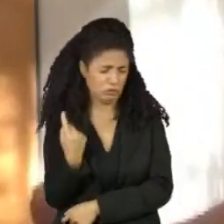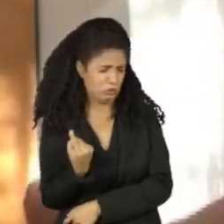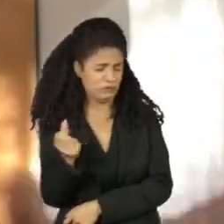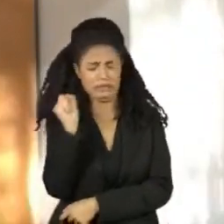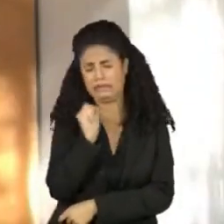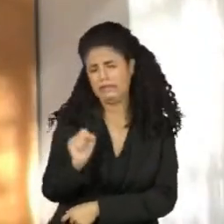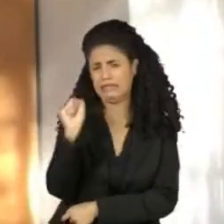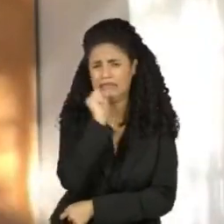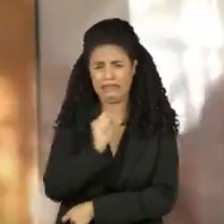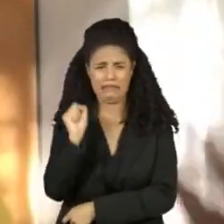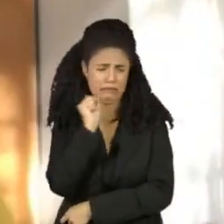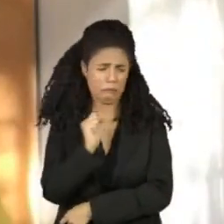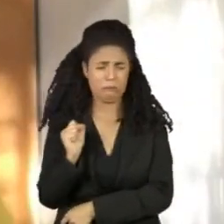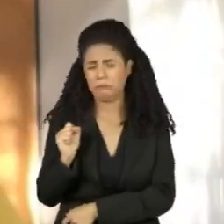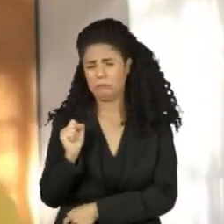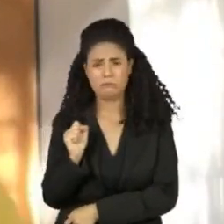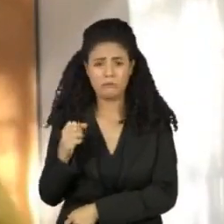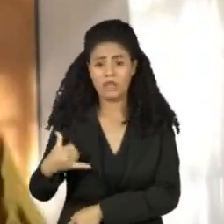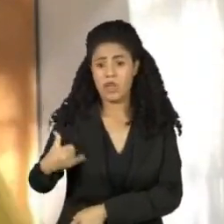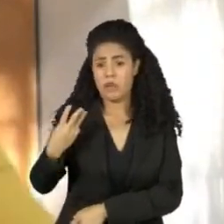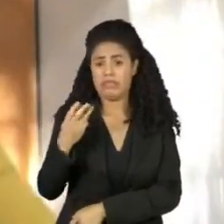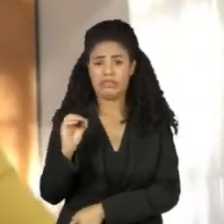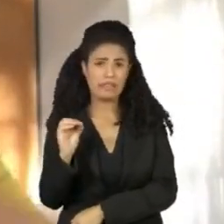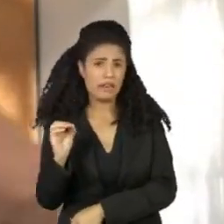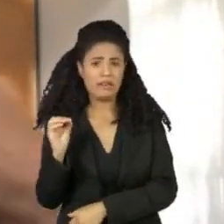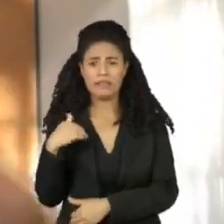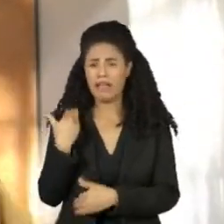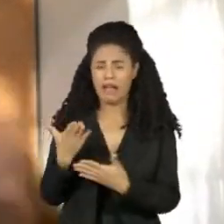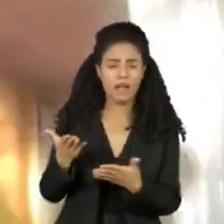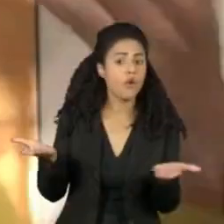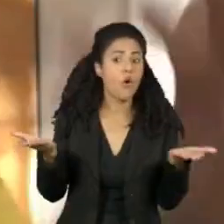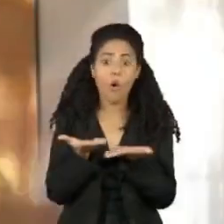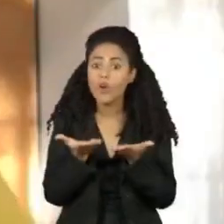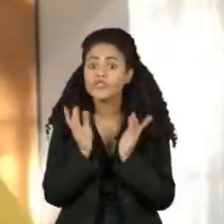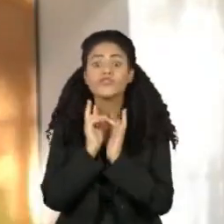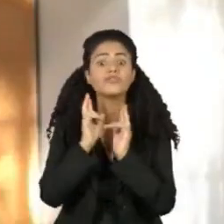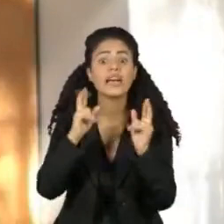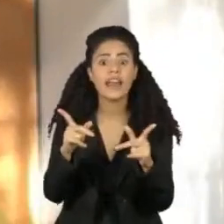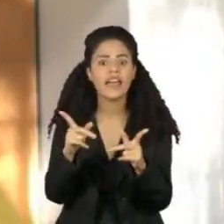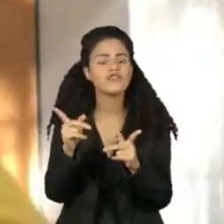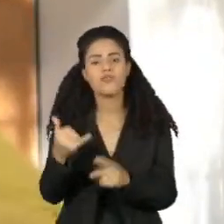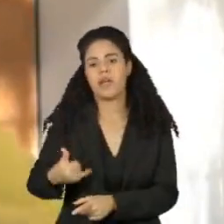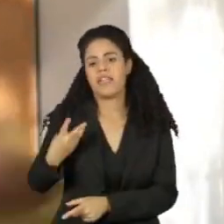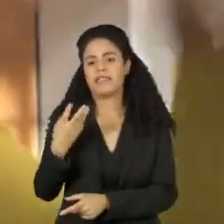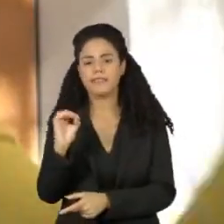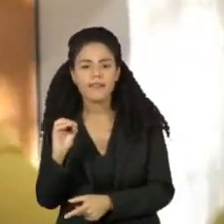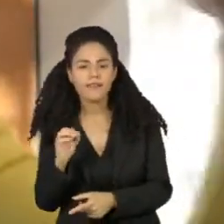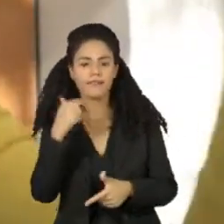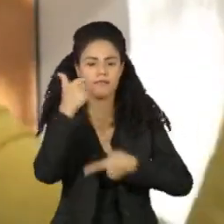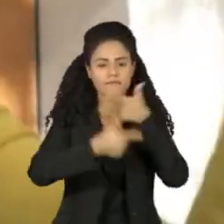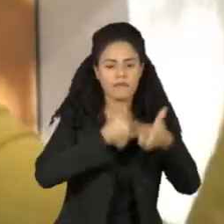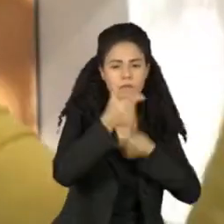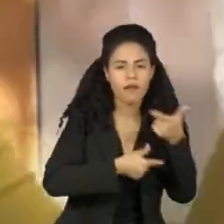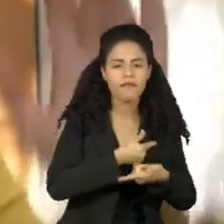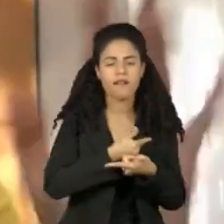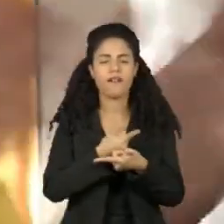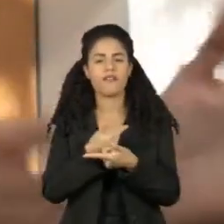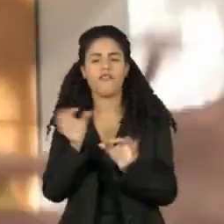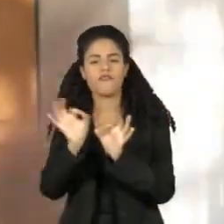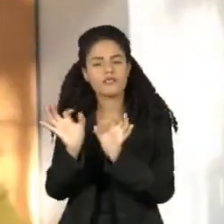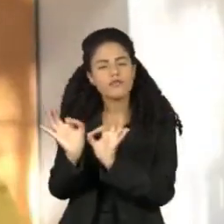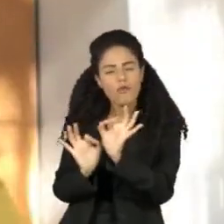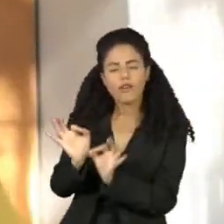solteirona encalhada. E a mulher de 30 está investindo na carreira, está congelando seus óvulos para, quem sabe, no